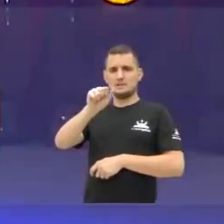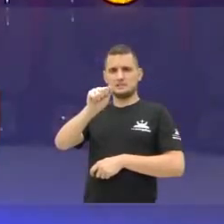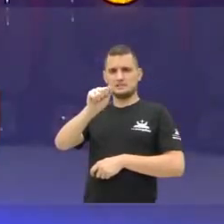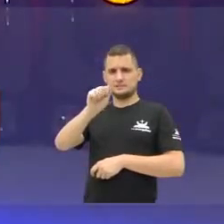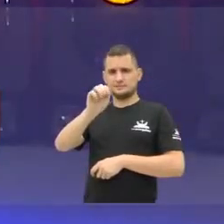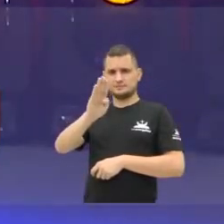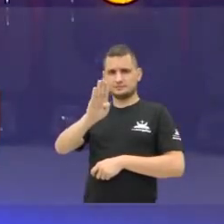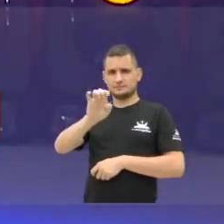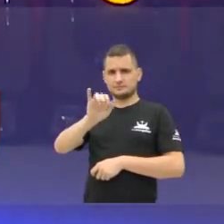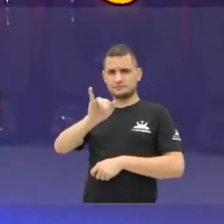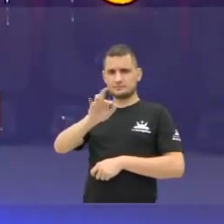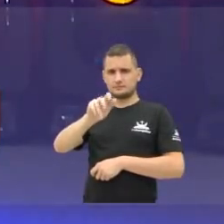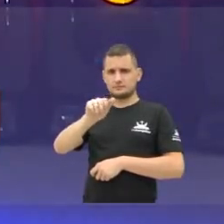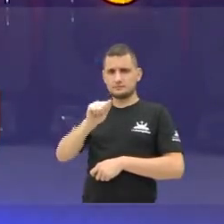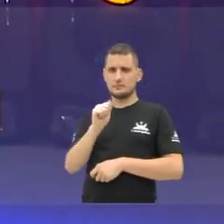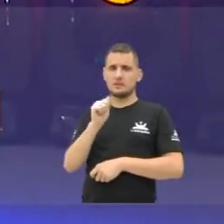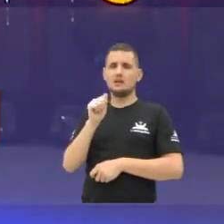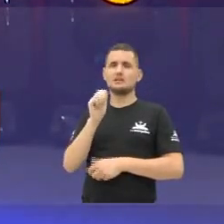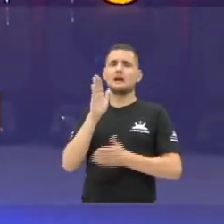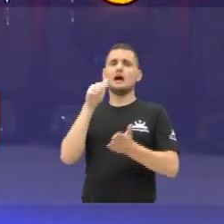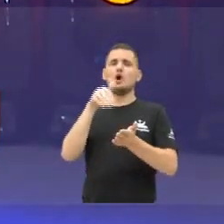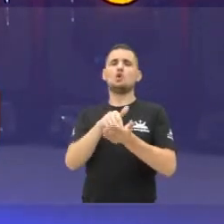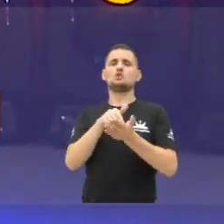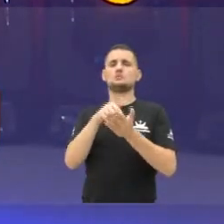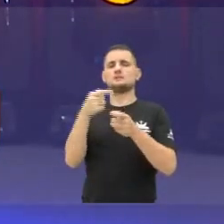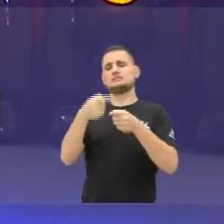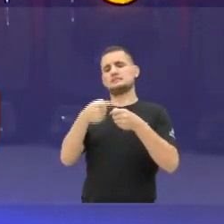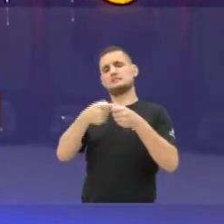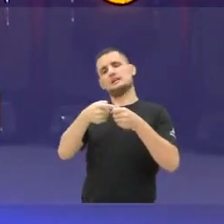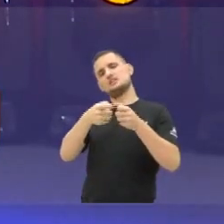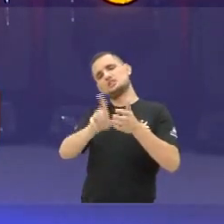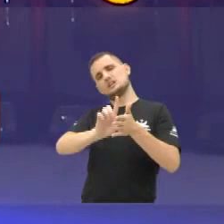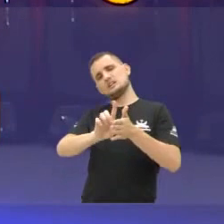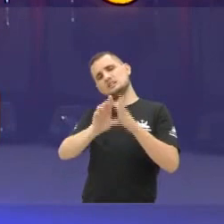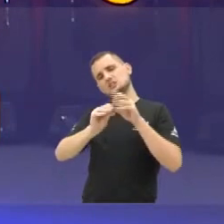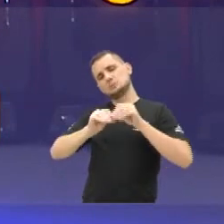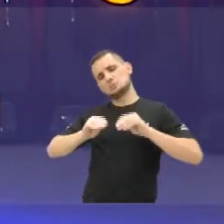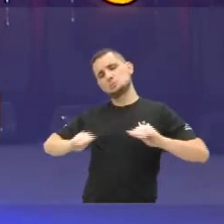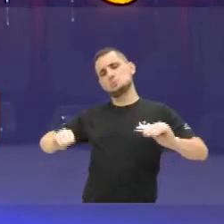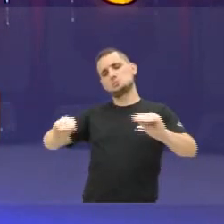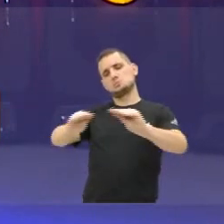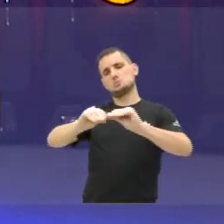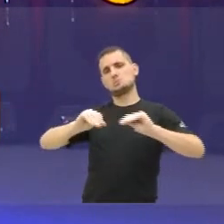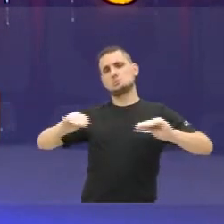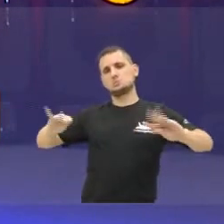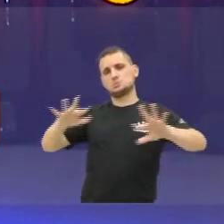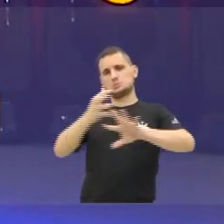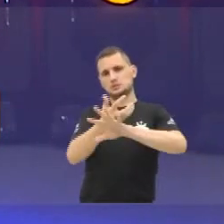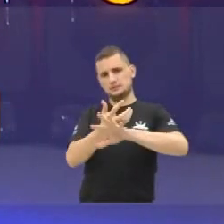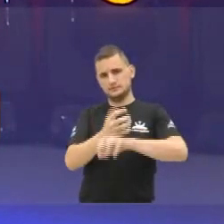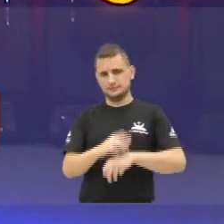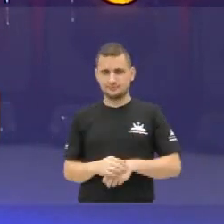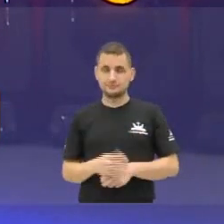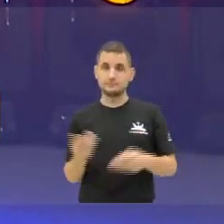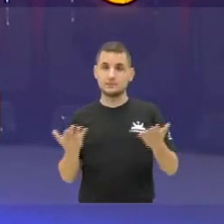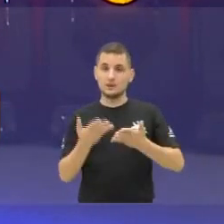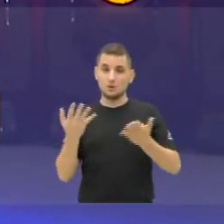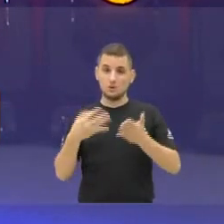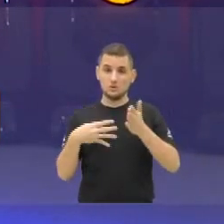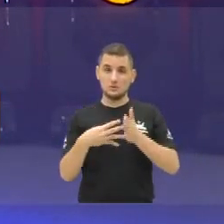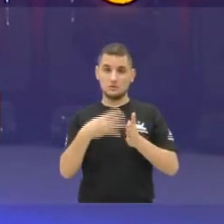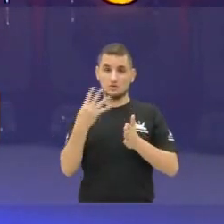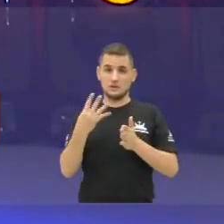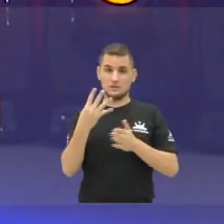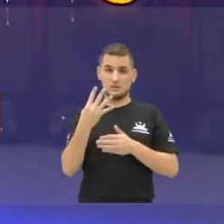última cidade de Israel antes do deserto. Hoje é uma das quatro principais cidades de